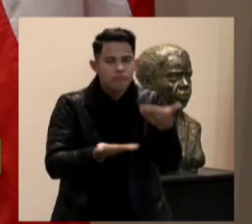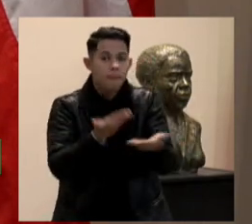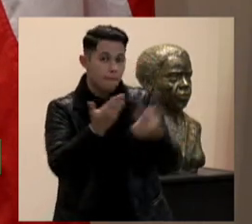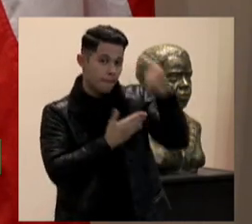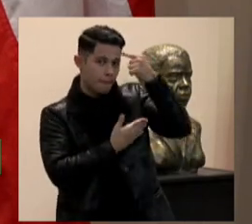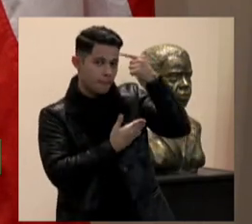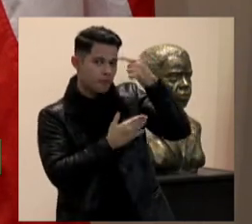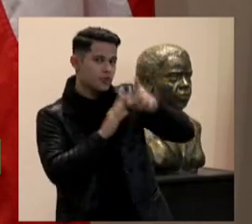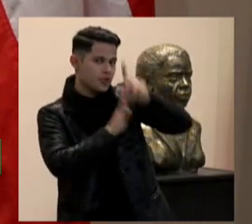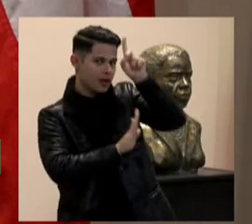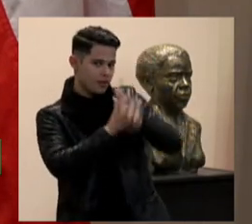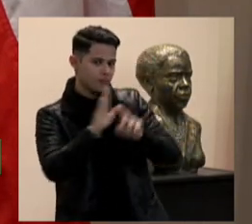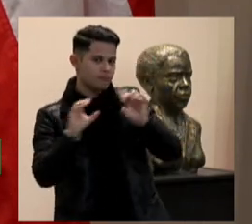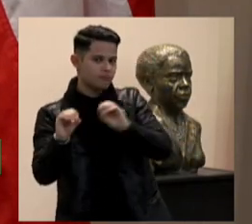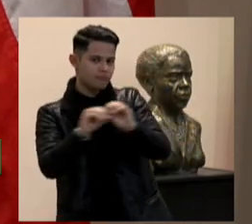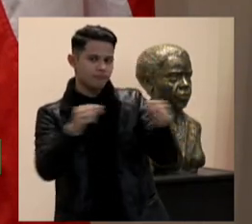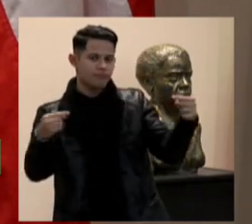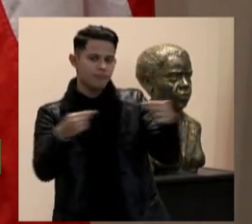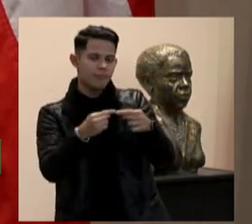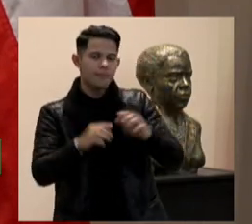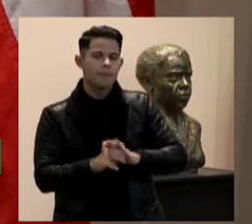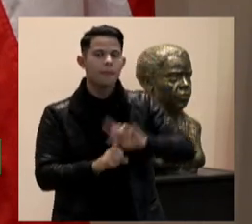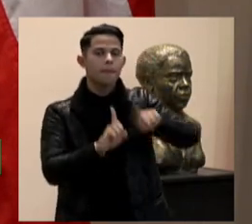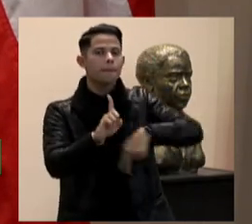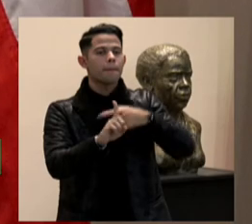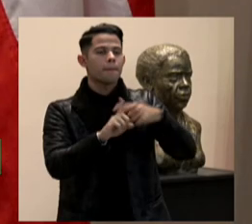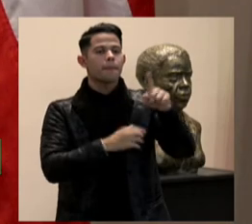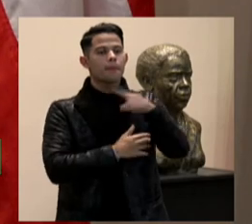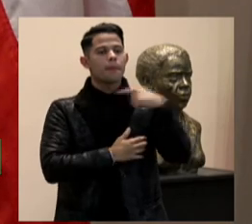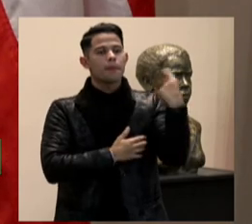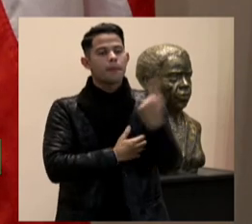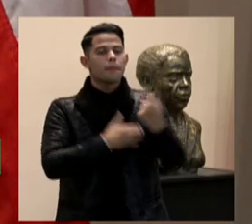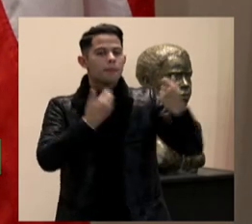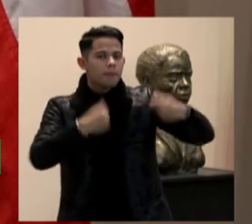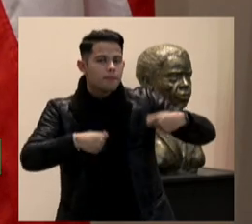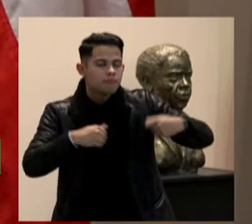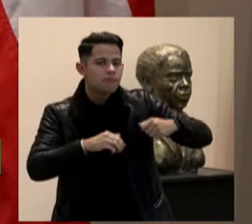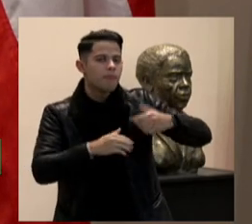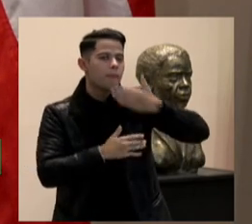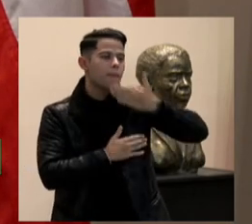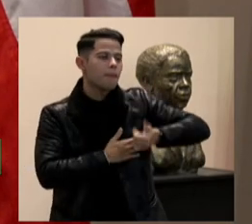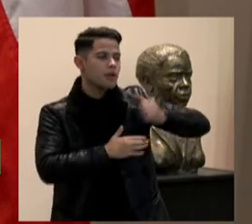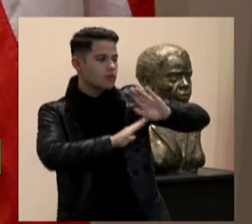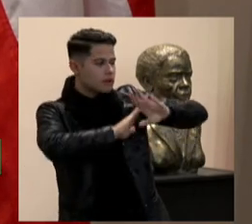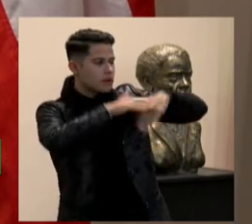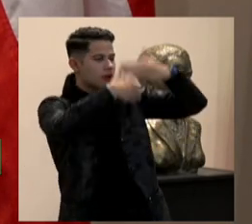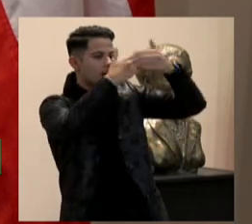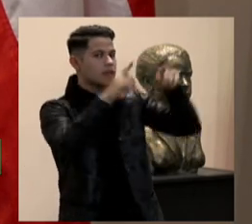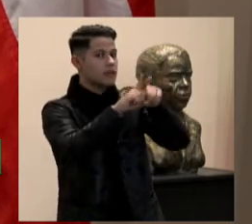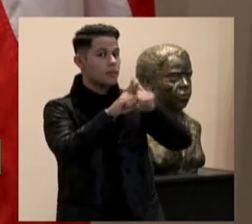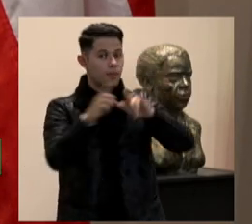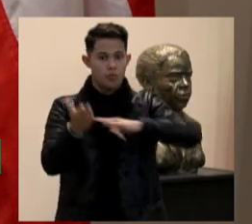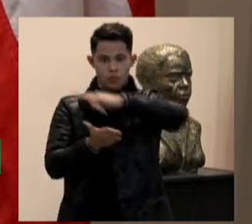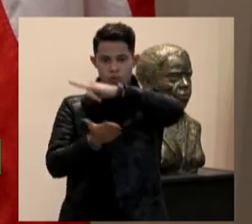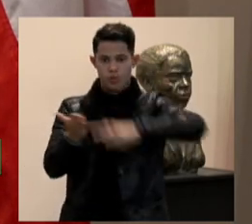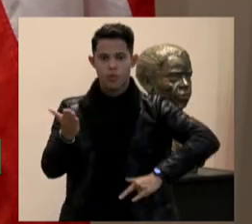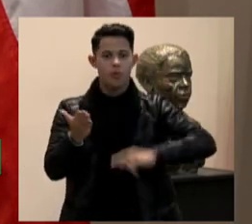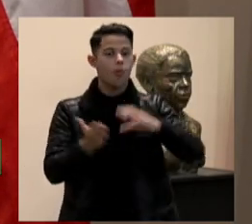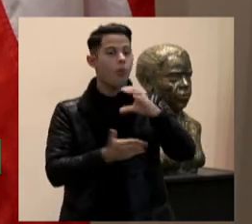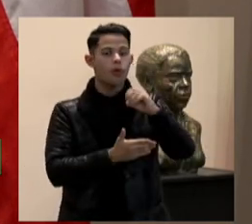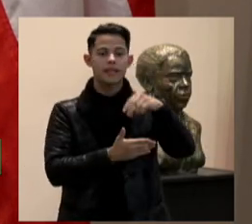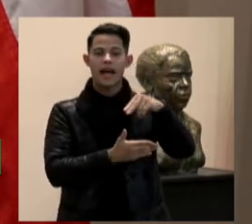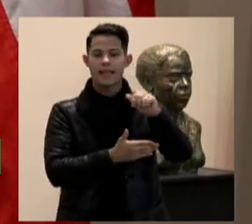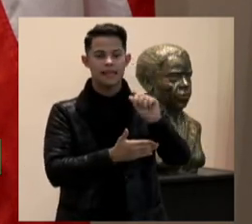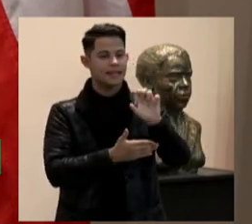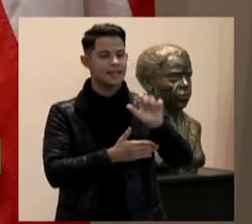que, para mim, ainda a gente vai precisar avançar, e no documento da CONAI a gente, por hora, avança,